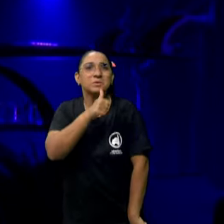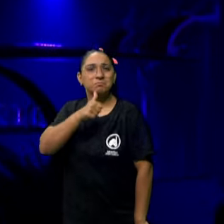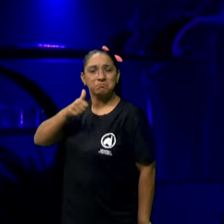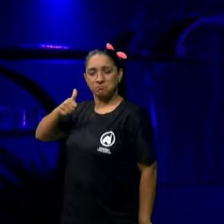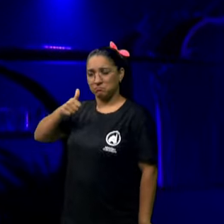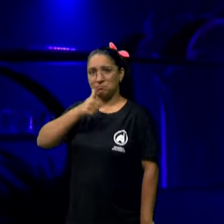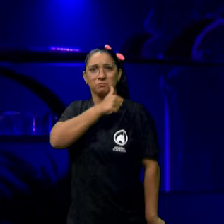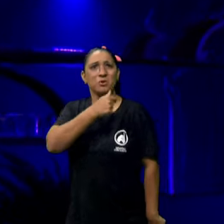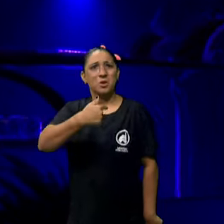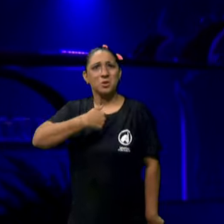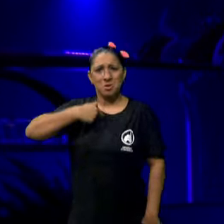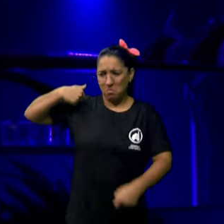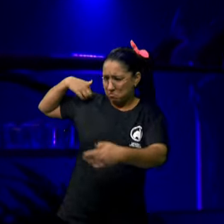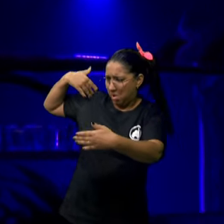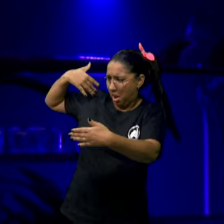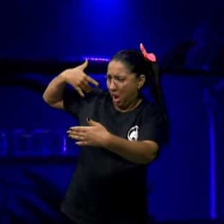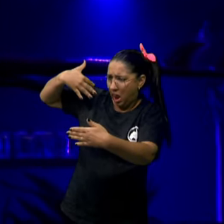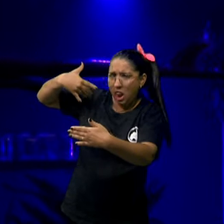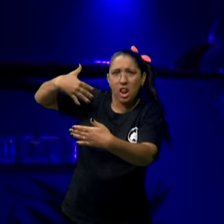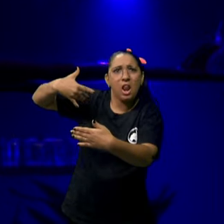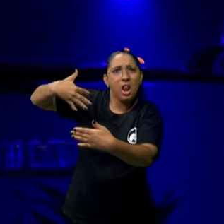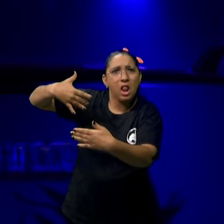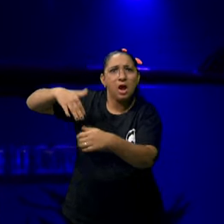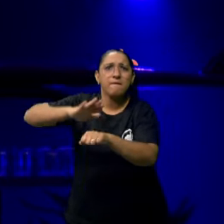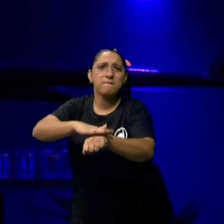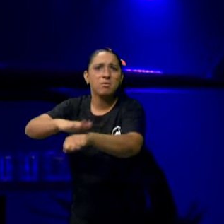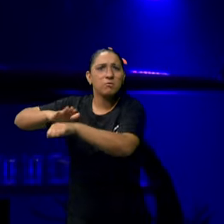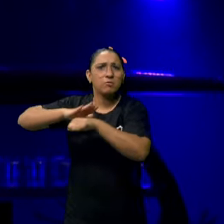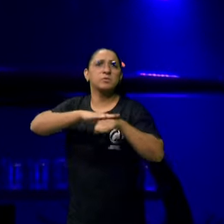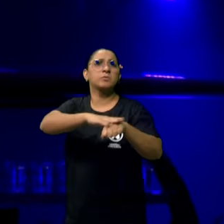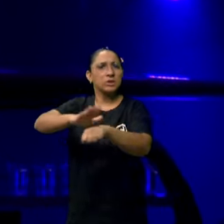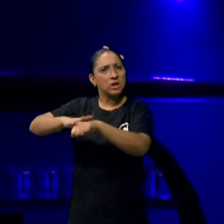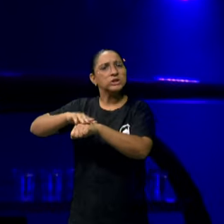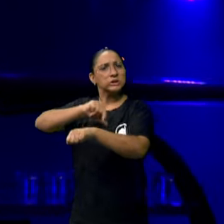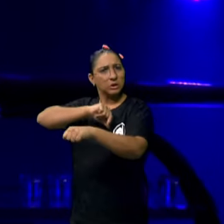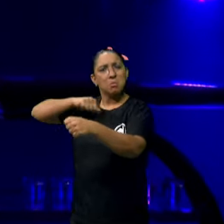sacrifícios que eu fiz ao longo do caminho